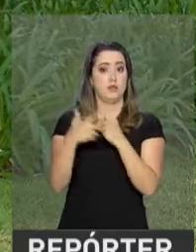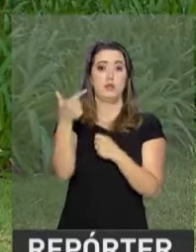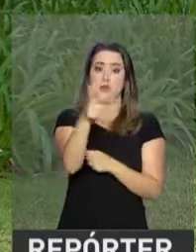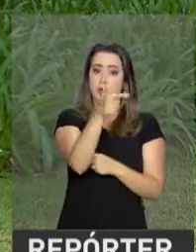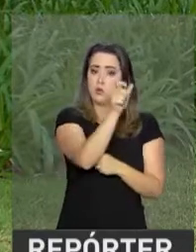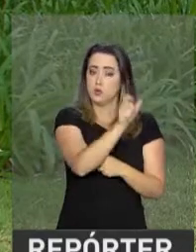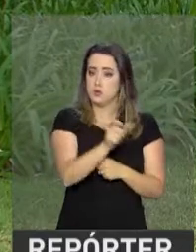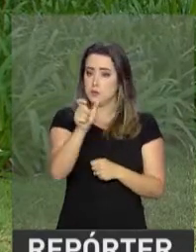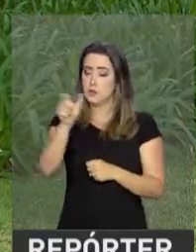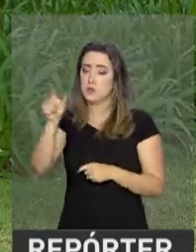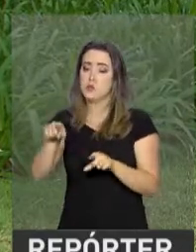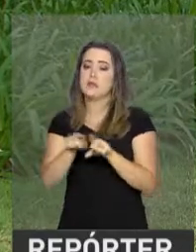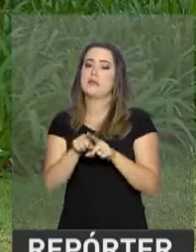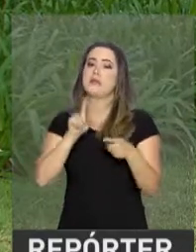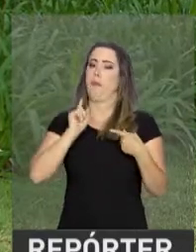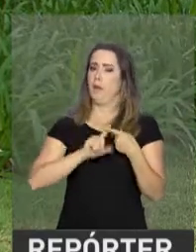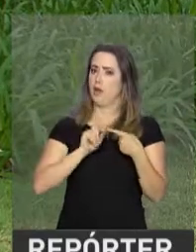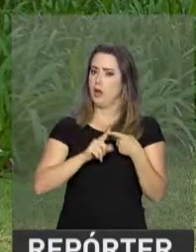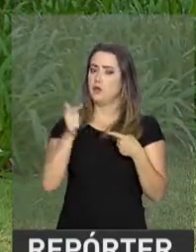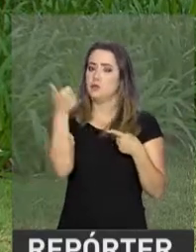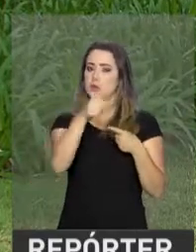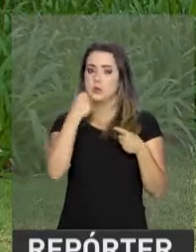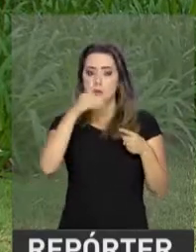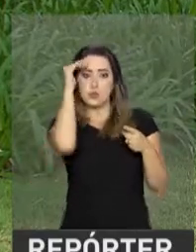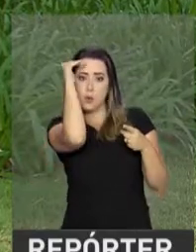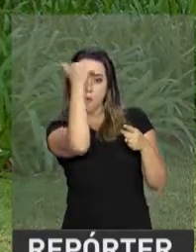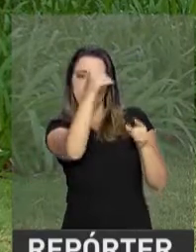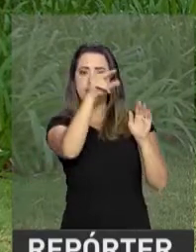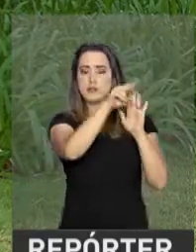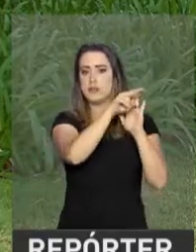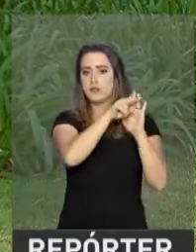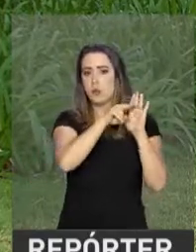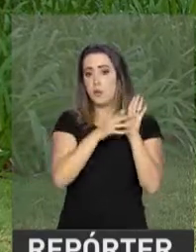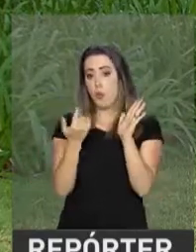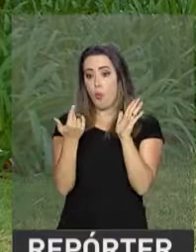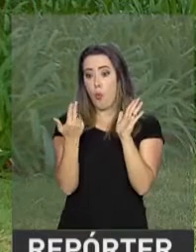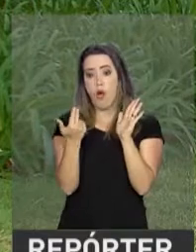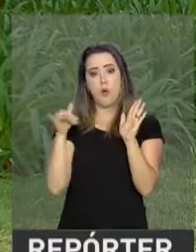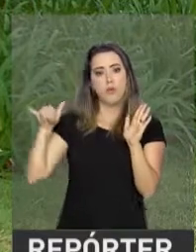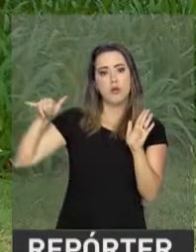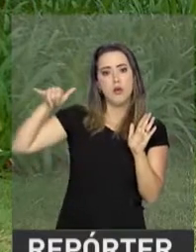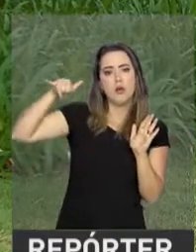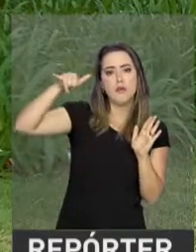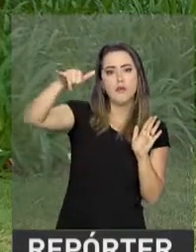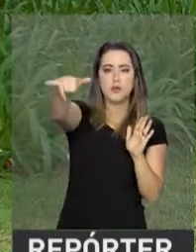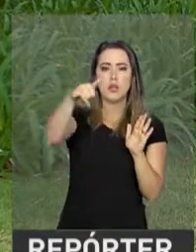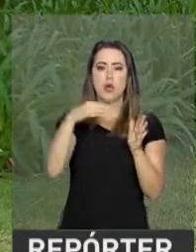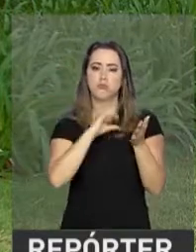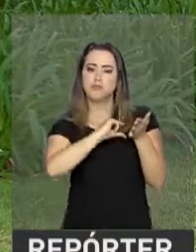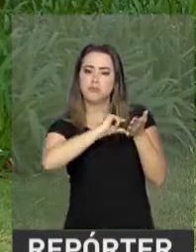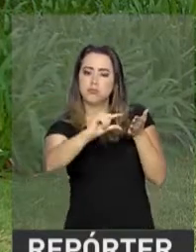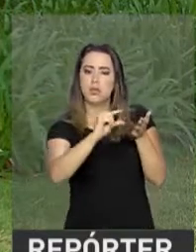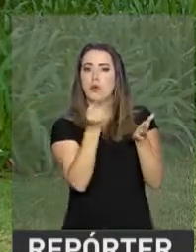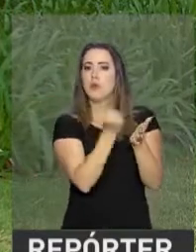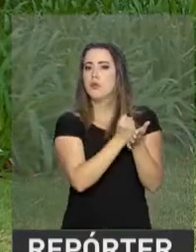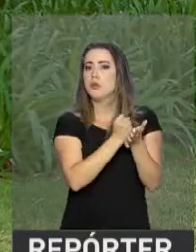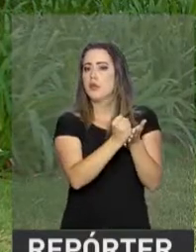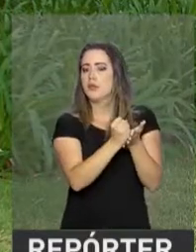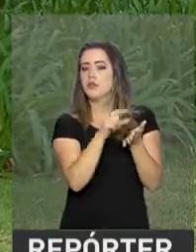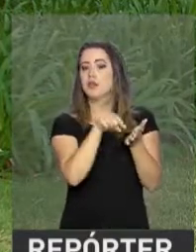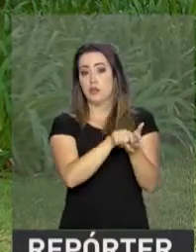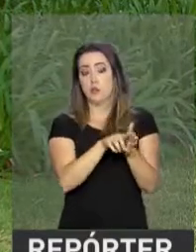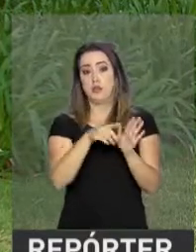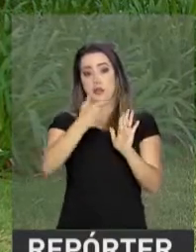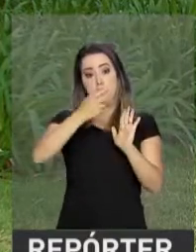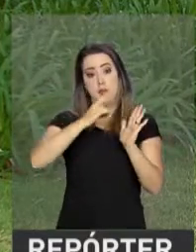aquelas que precisam cumprir as normas da aviação convencional como emissão de matrícula e certificado de piloto